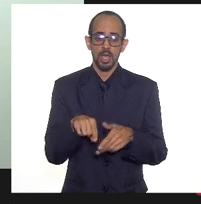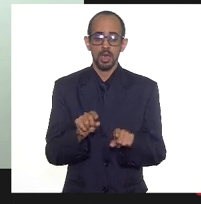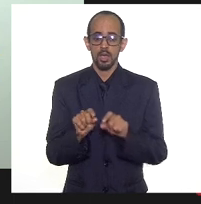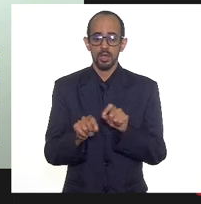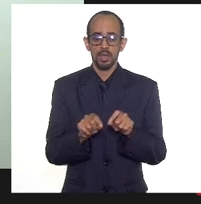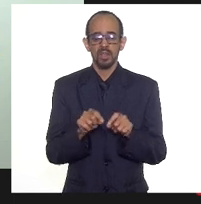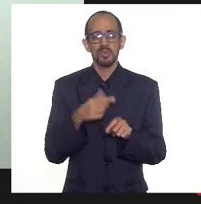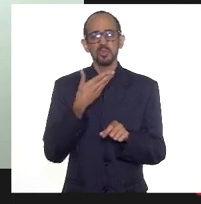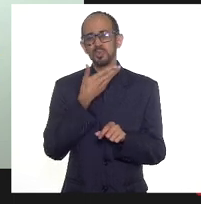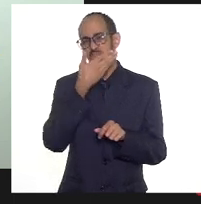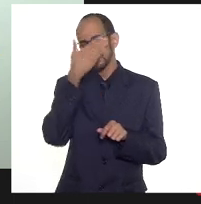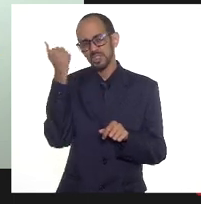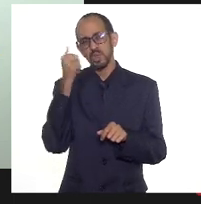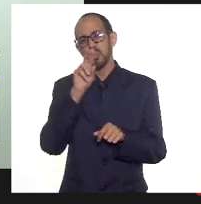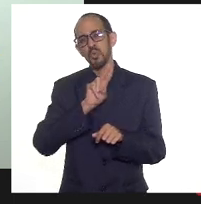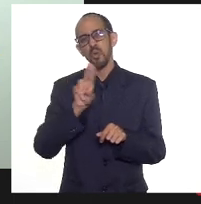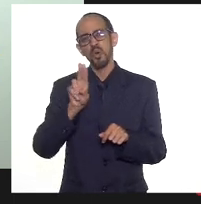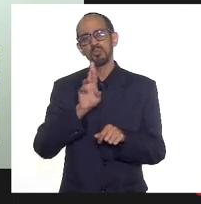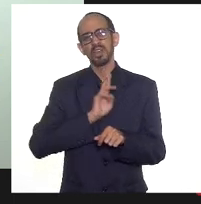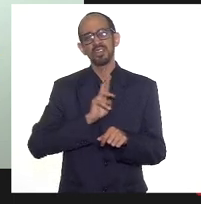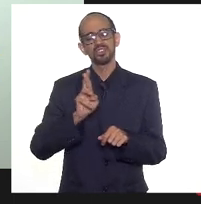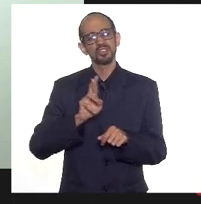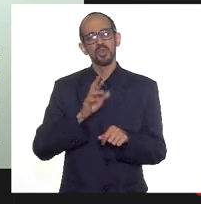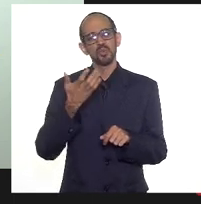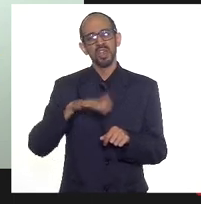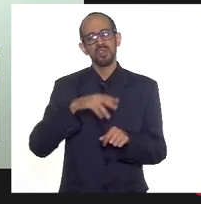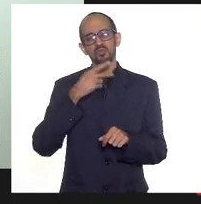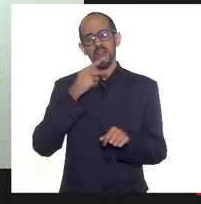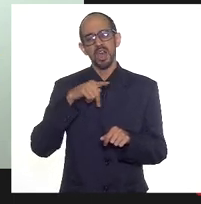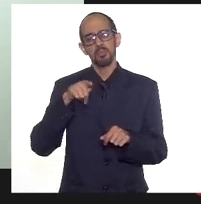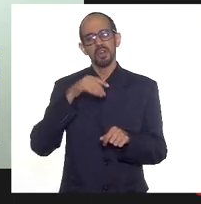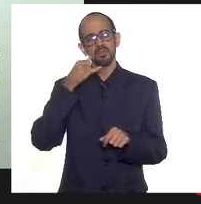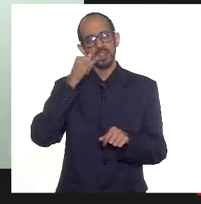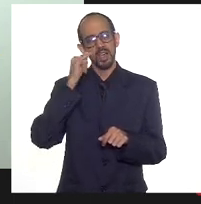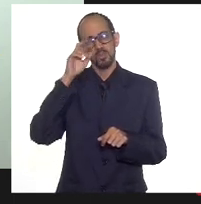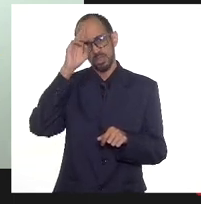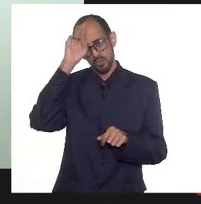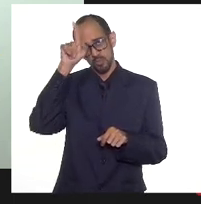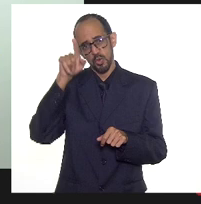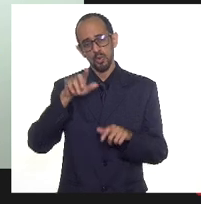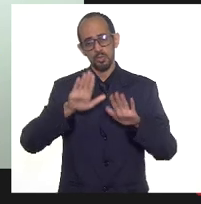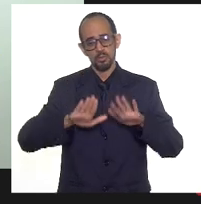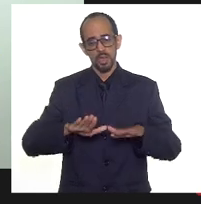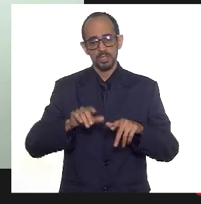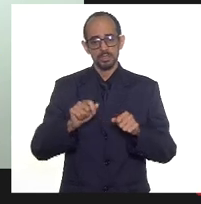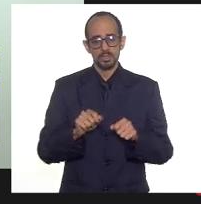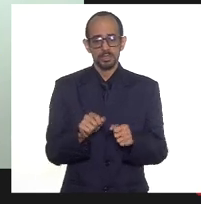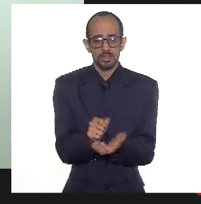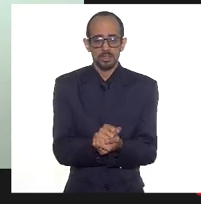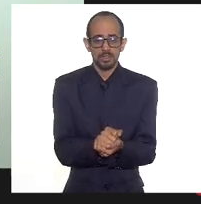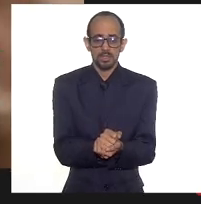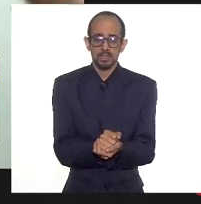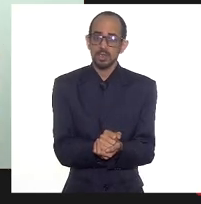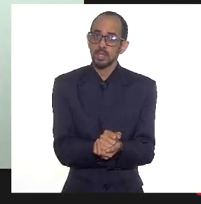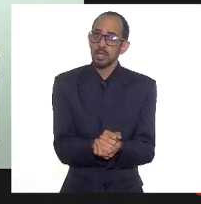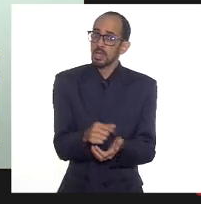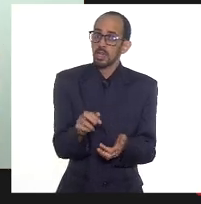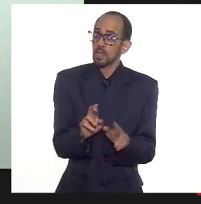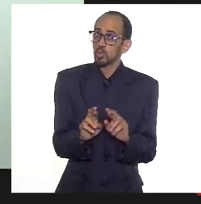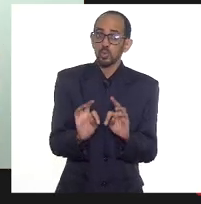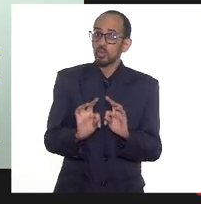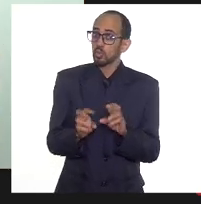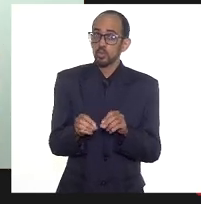eu esqueci o nome da religião, não quero falar aqui para não errar, que fugiria, se fosse em outro tempo, fugiria totalmente